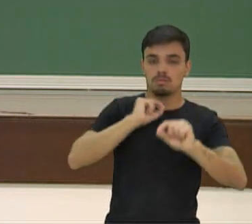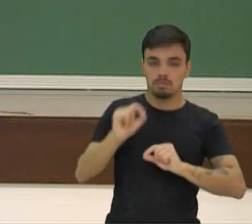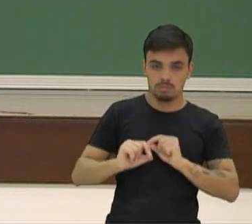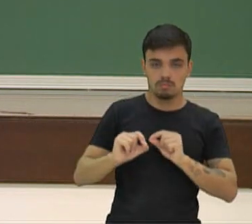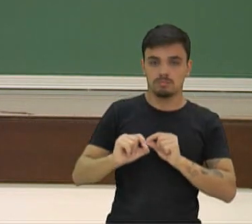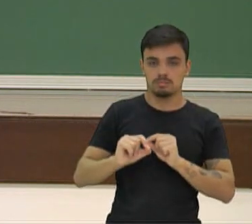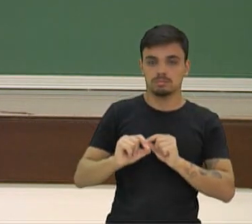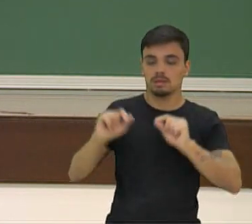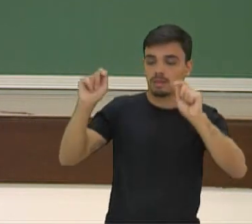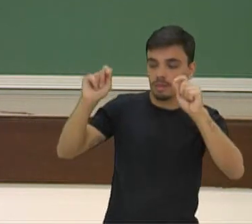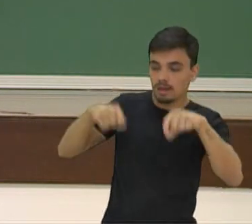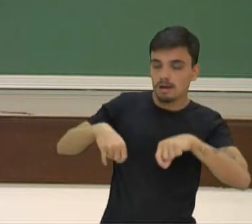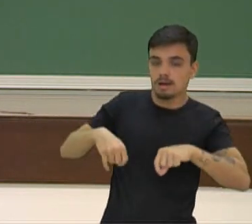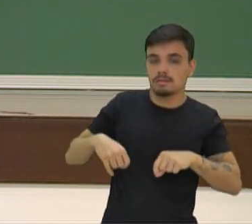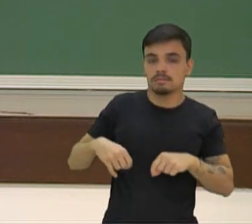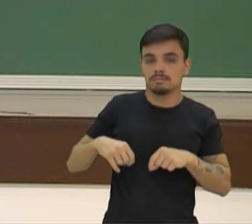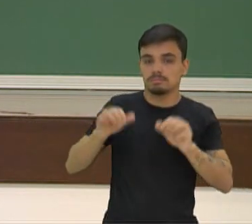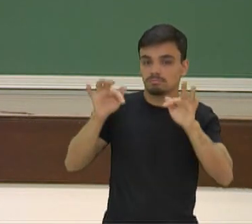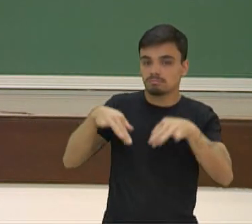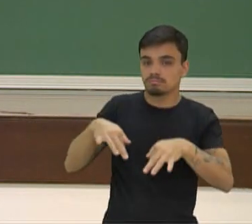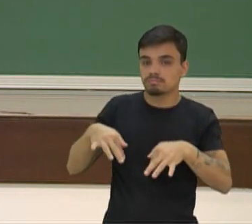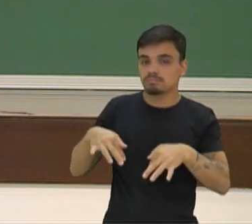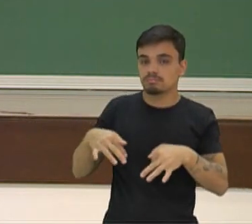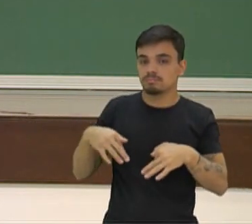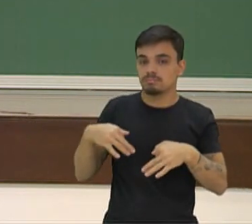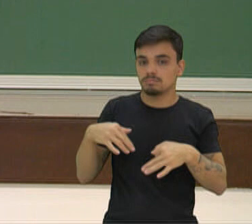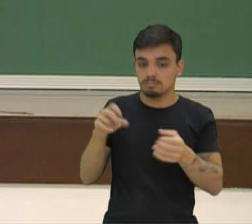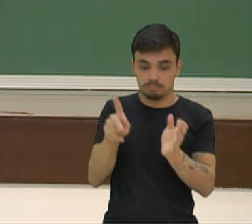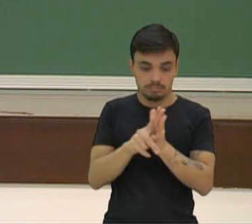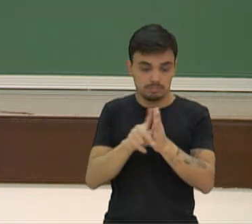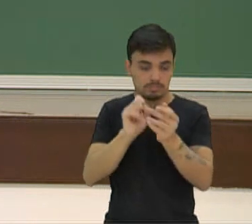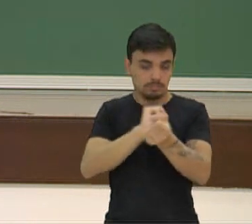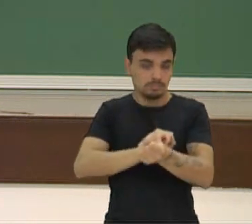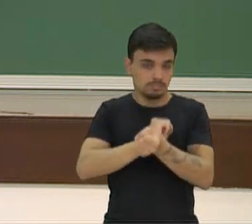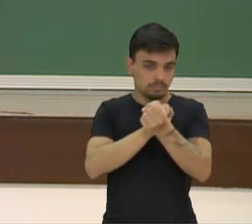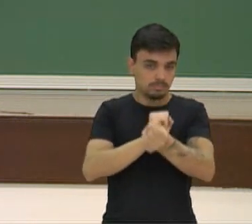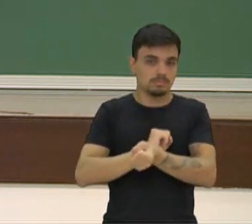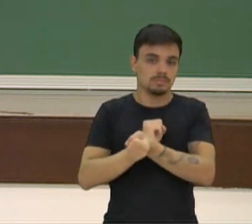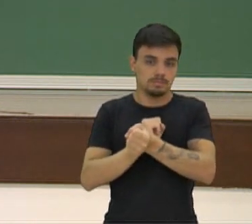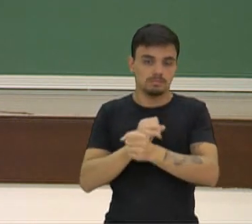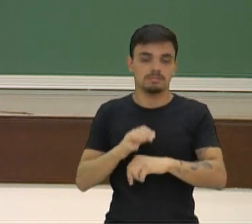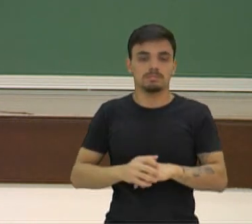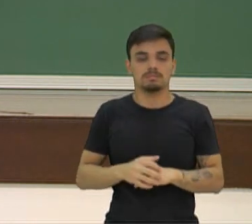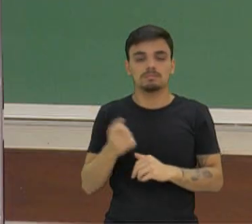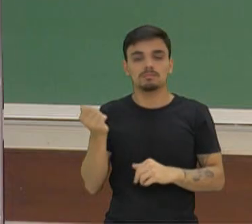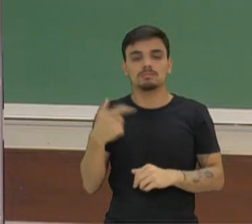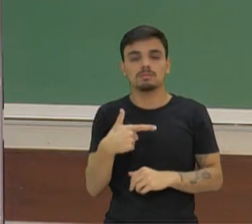exemplo, um possível fim da escravidão, do que